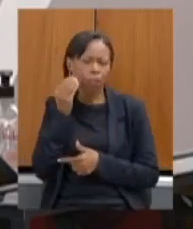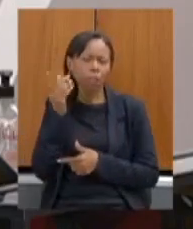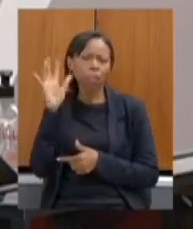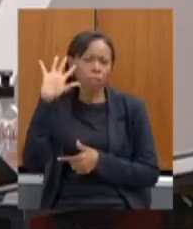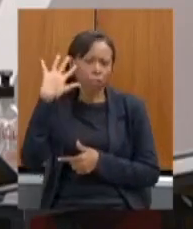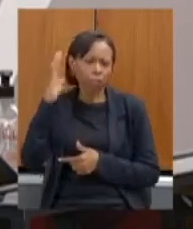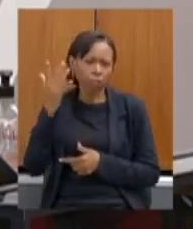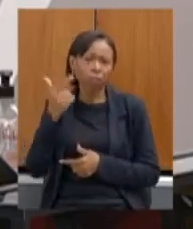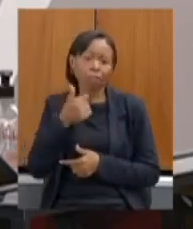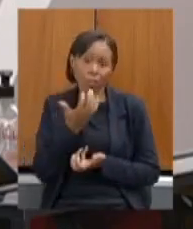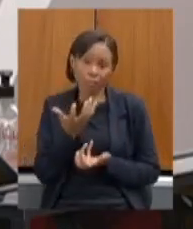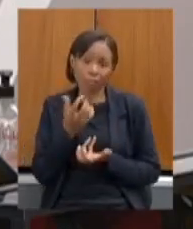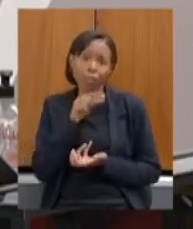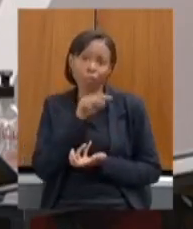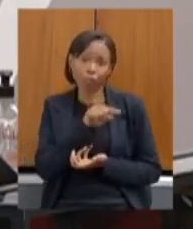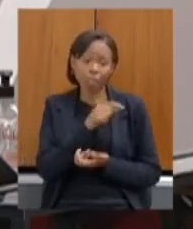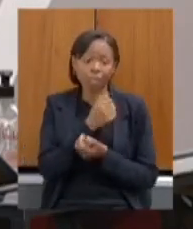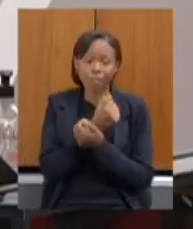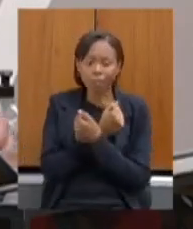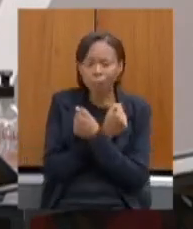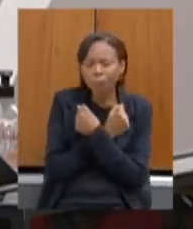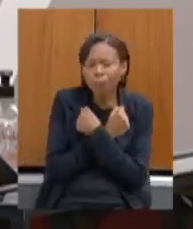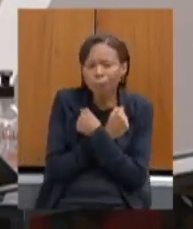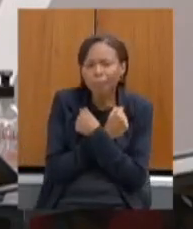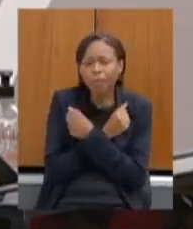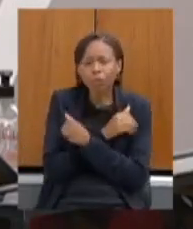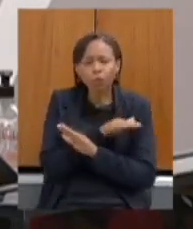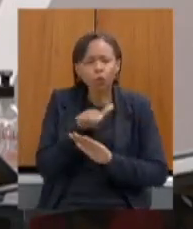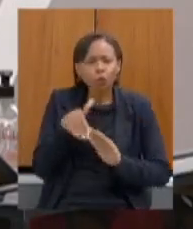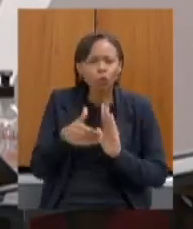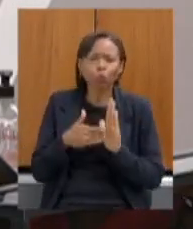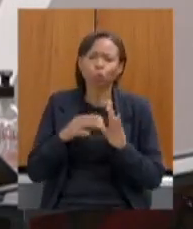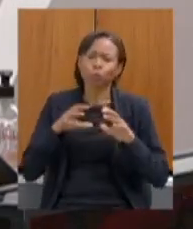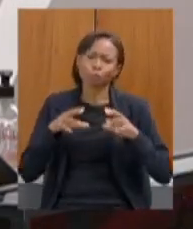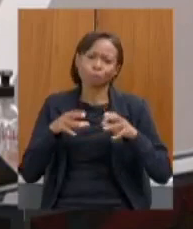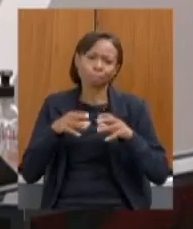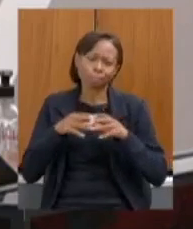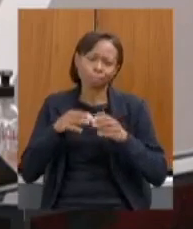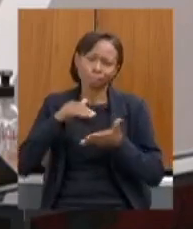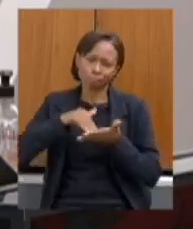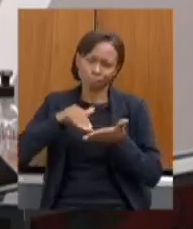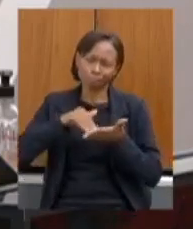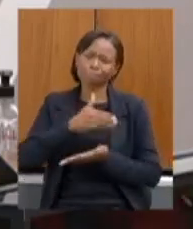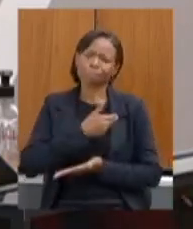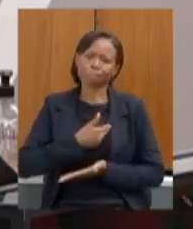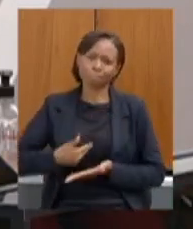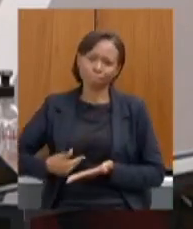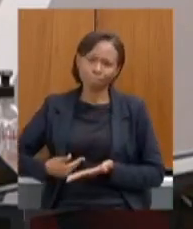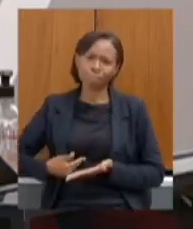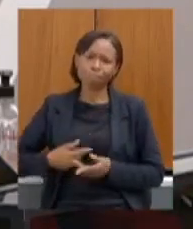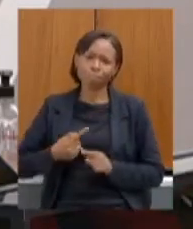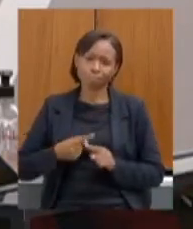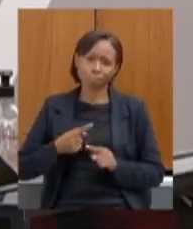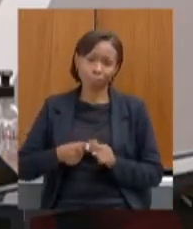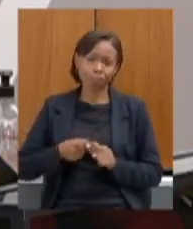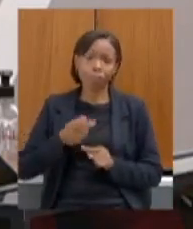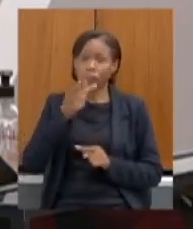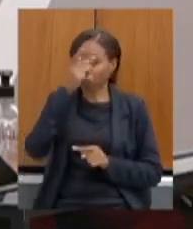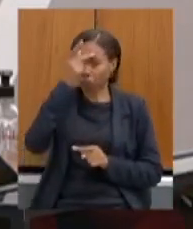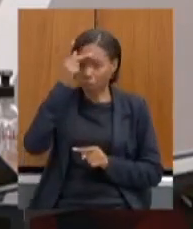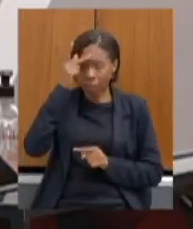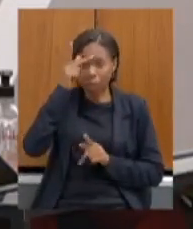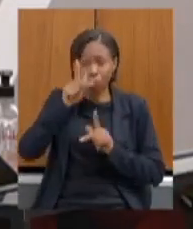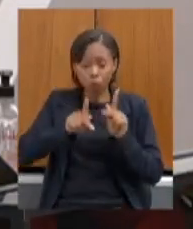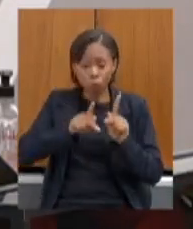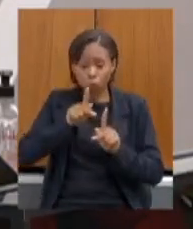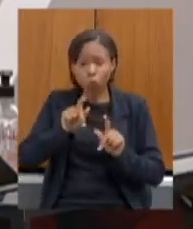um abraço a toda a sua equipe da Secretaria de Governo, que são pessoas que estão comprometidas para